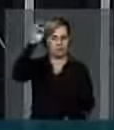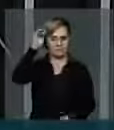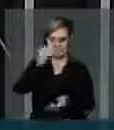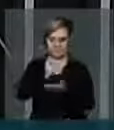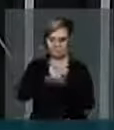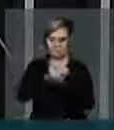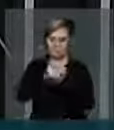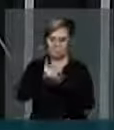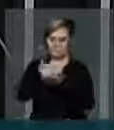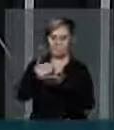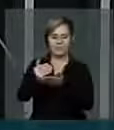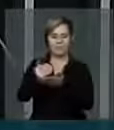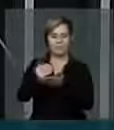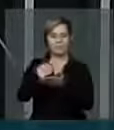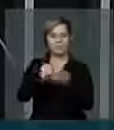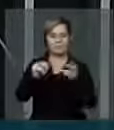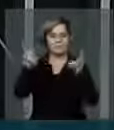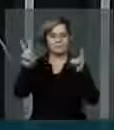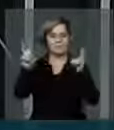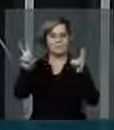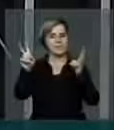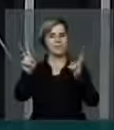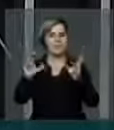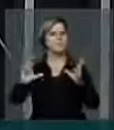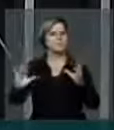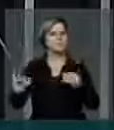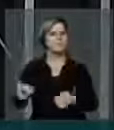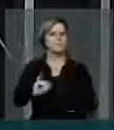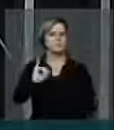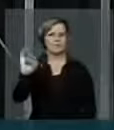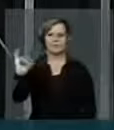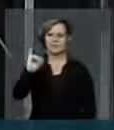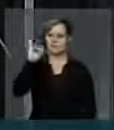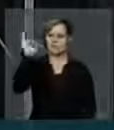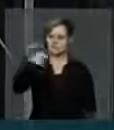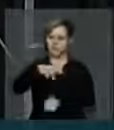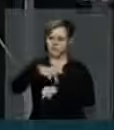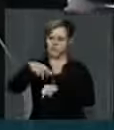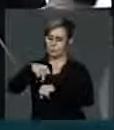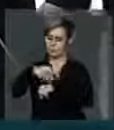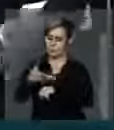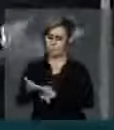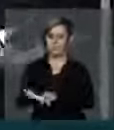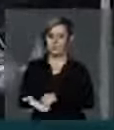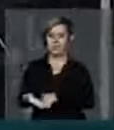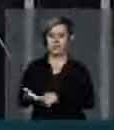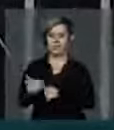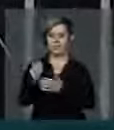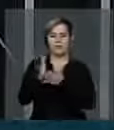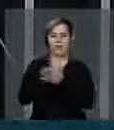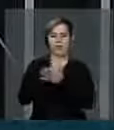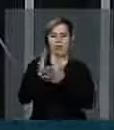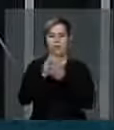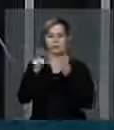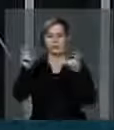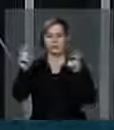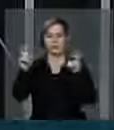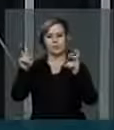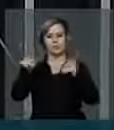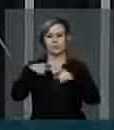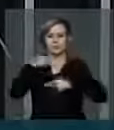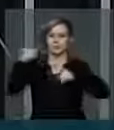começando por temas que são da mais alta importância para o nosso país, alguns dos quais são objeto de